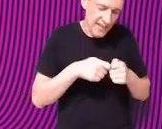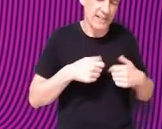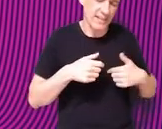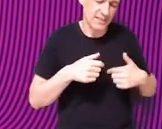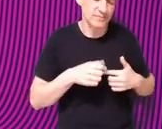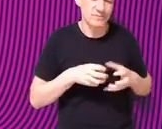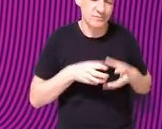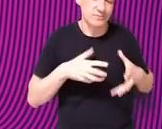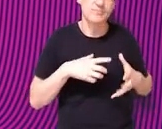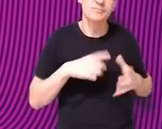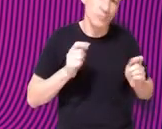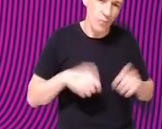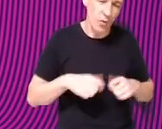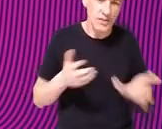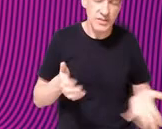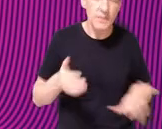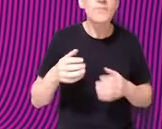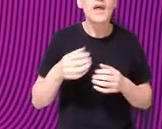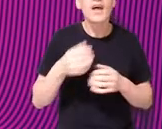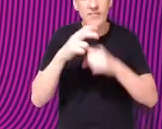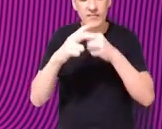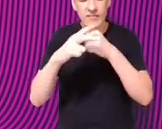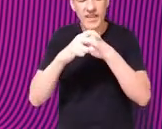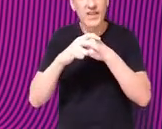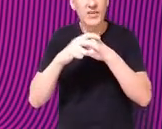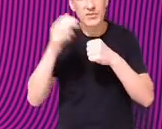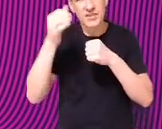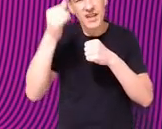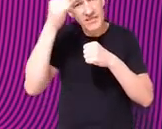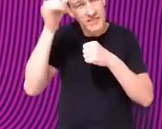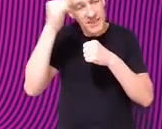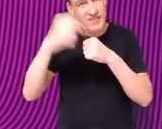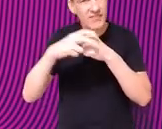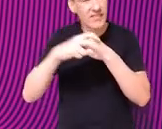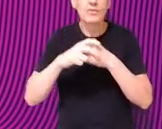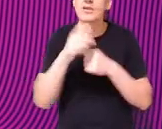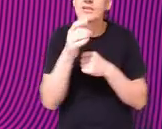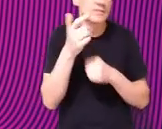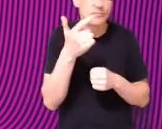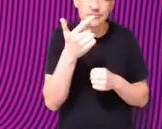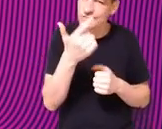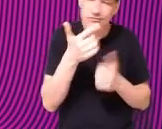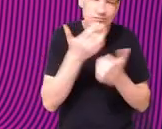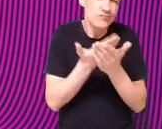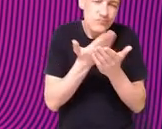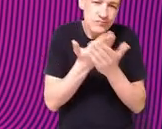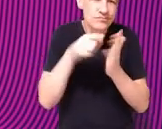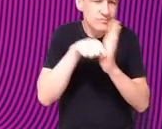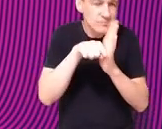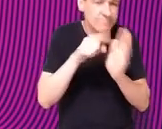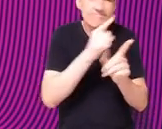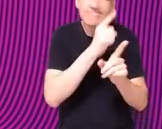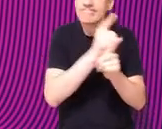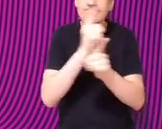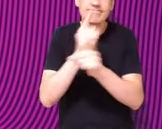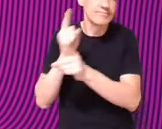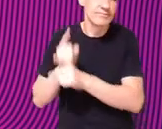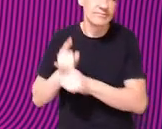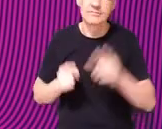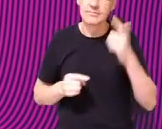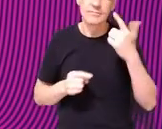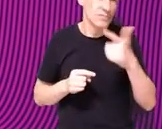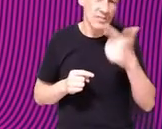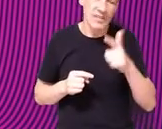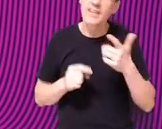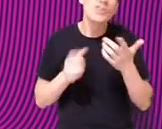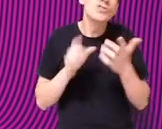Antiviral realmente não tem estudos clínicos ainda, mas tem relatos, principalmente em modelos com ratos, enfim,